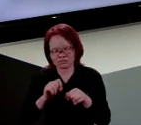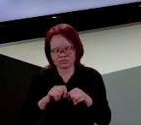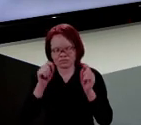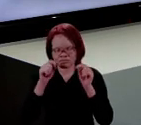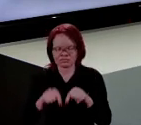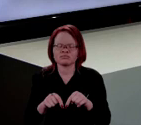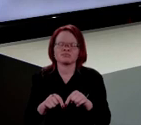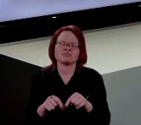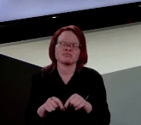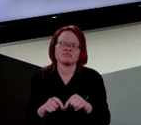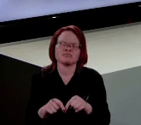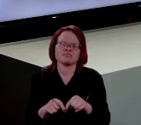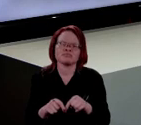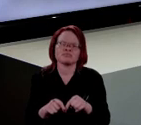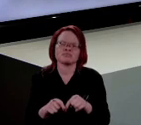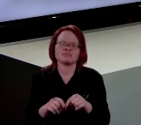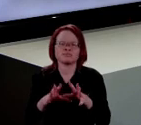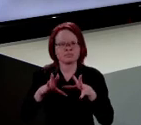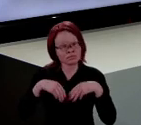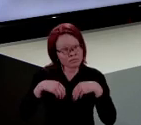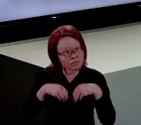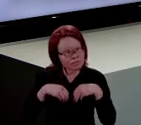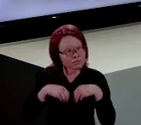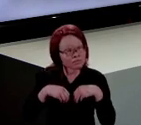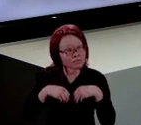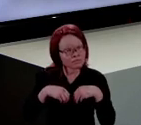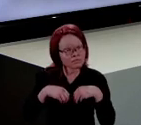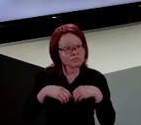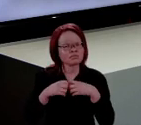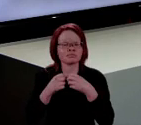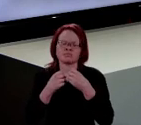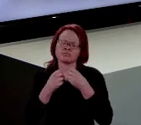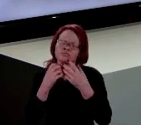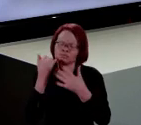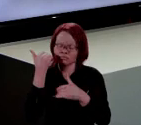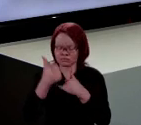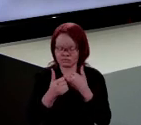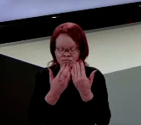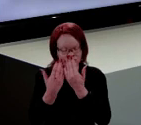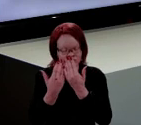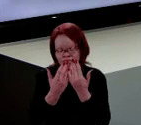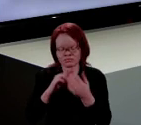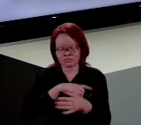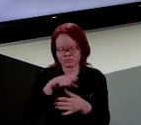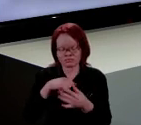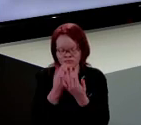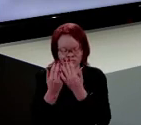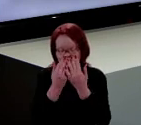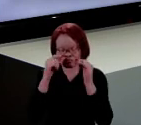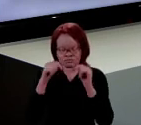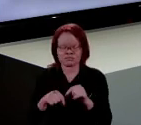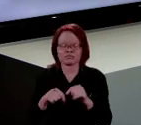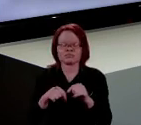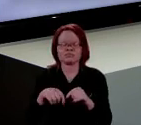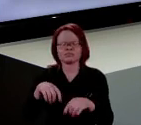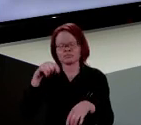aquilo que fizeram no dia de hoje já está de acordo portanto terminamos assim a